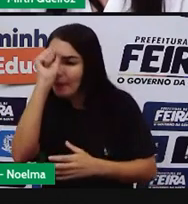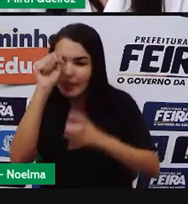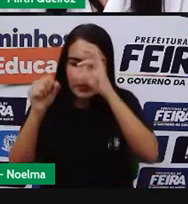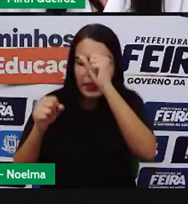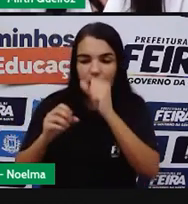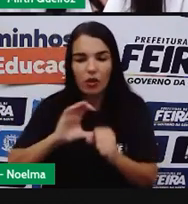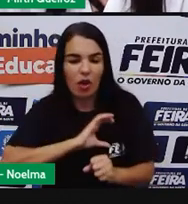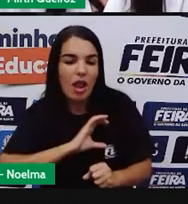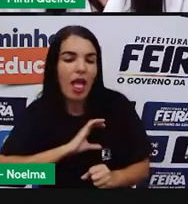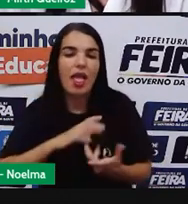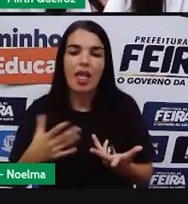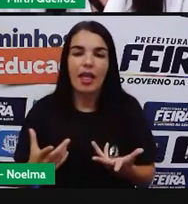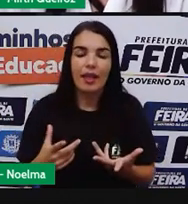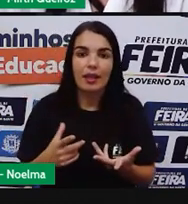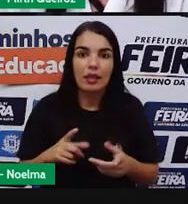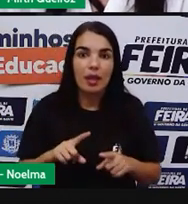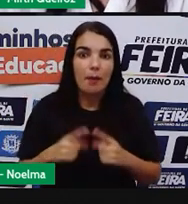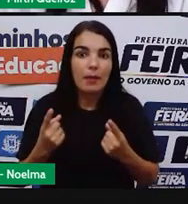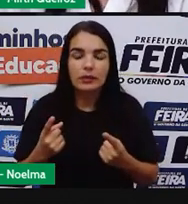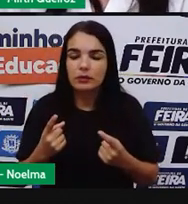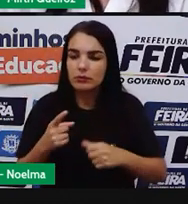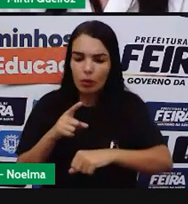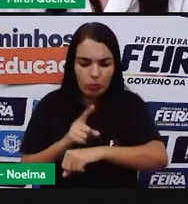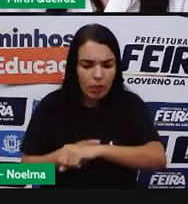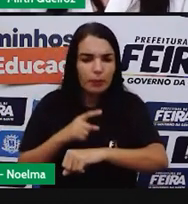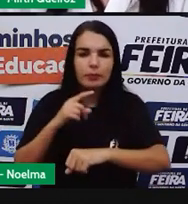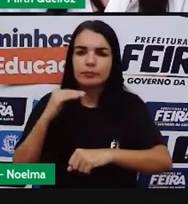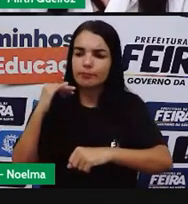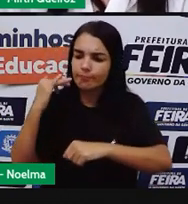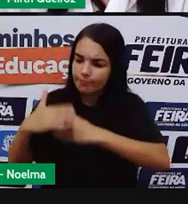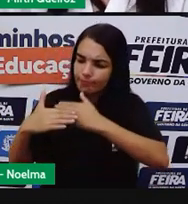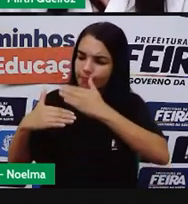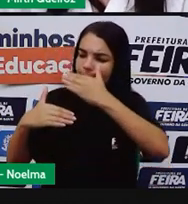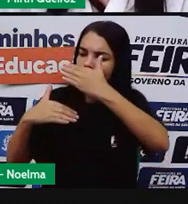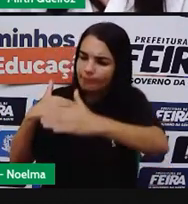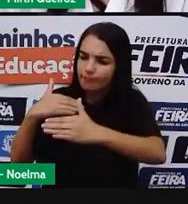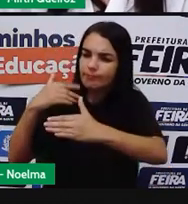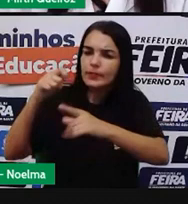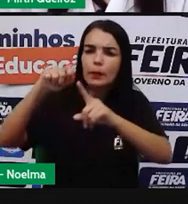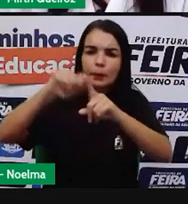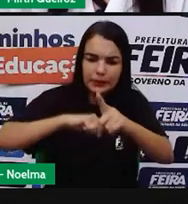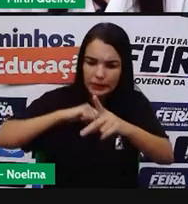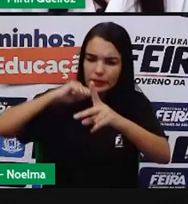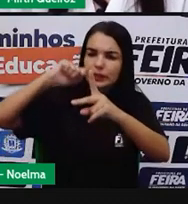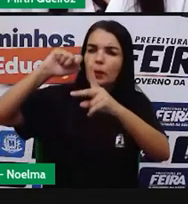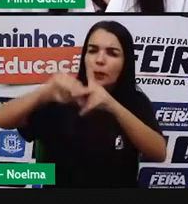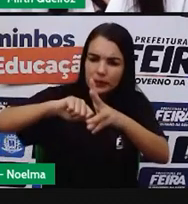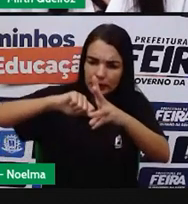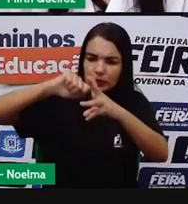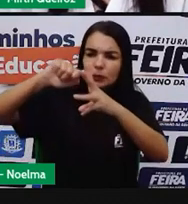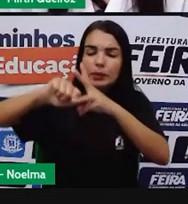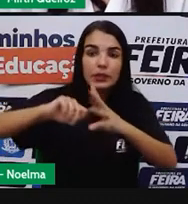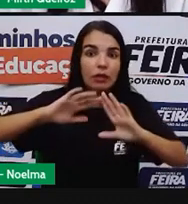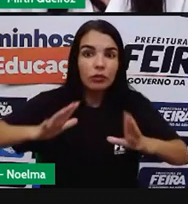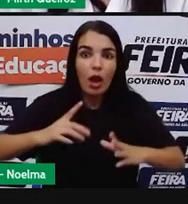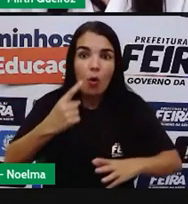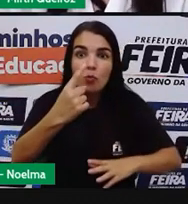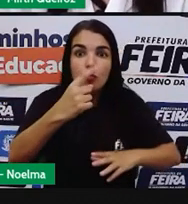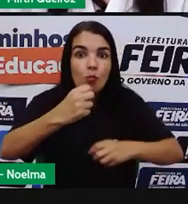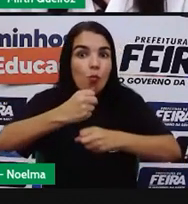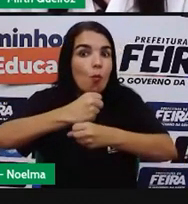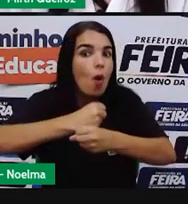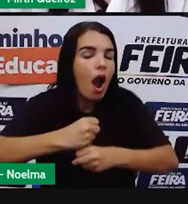os colegas. E de repente o tempo foi passando e lá se foi um ano, né? Um